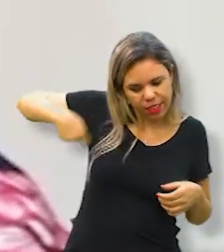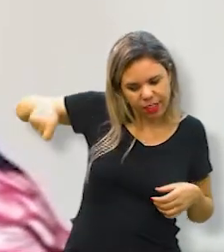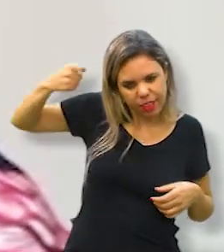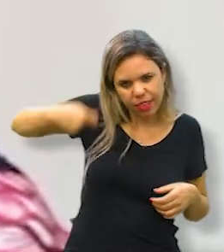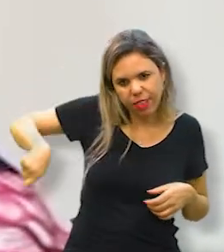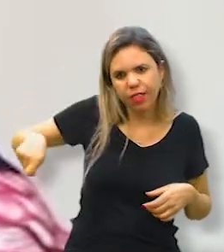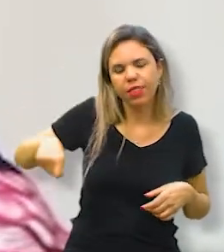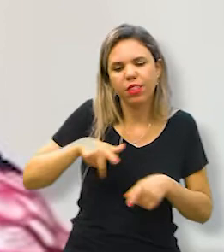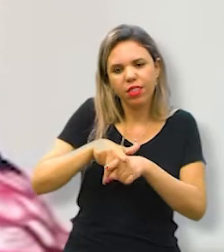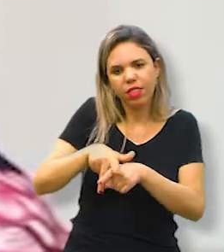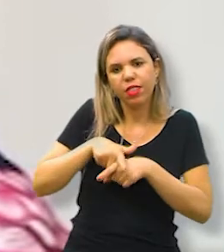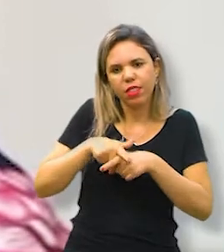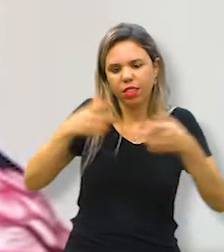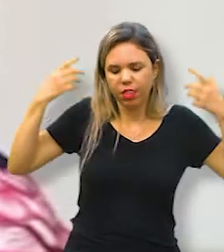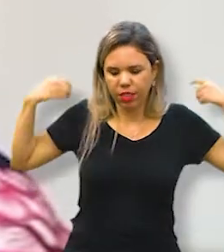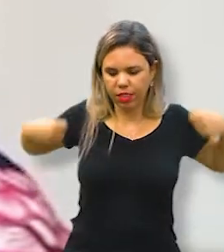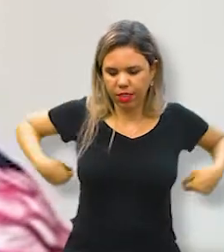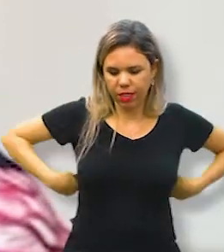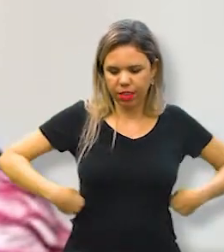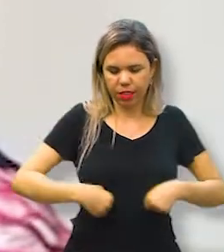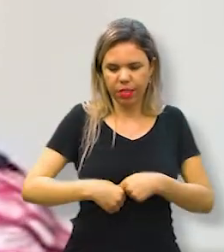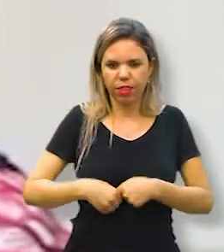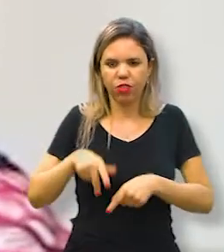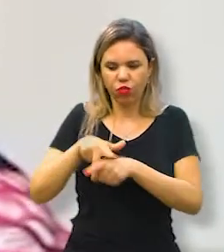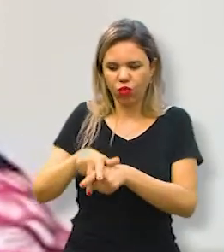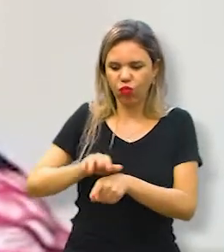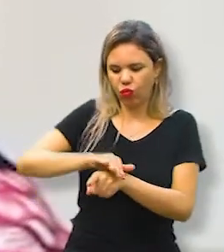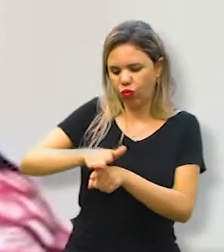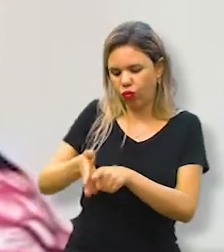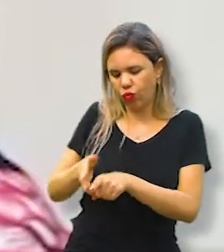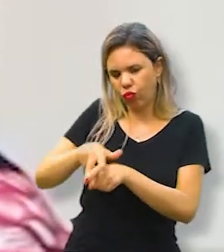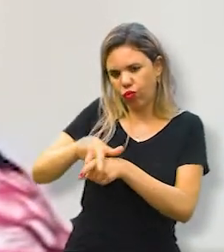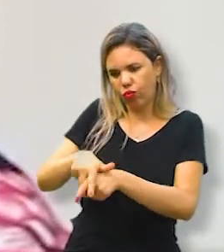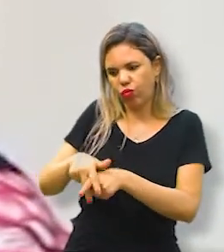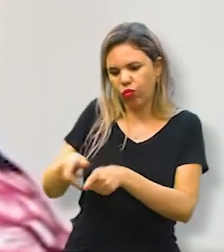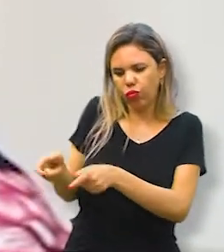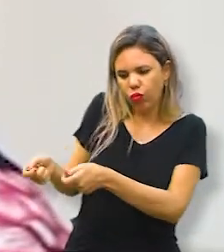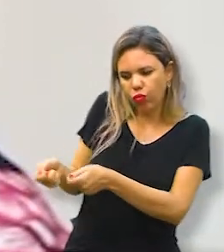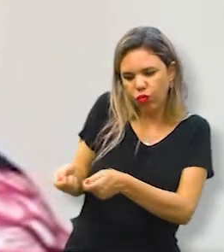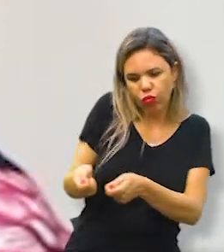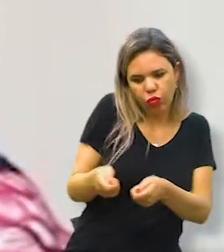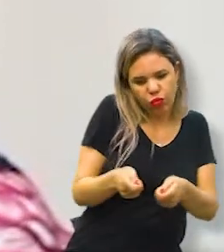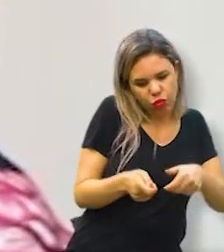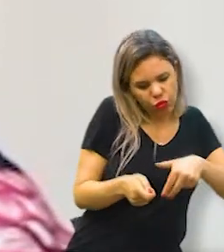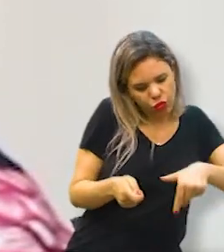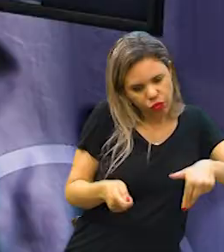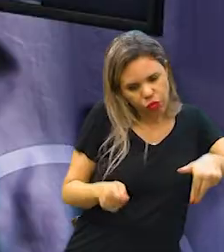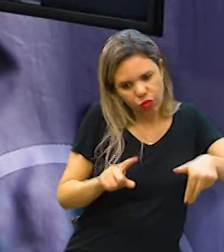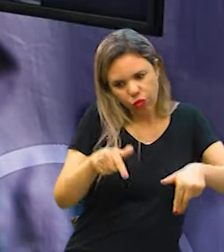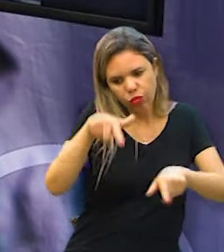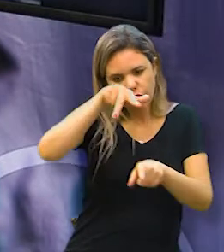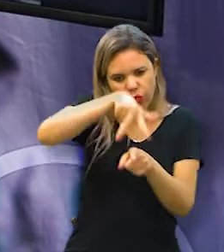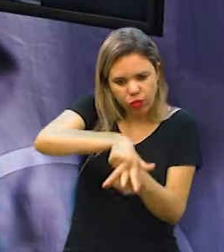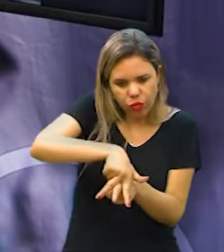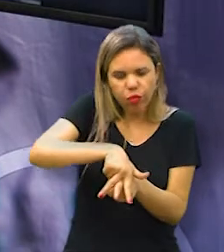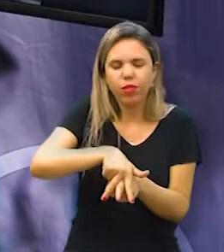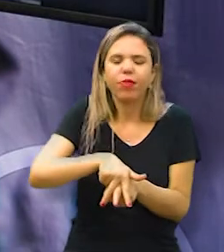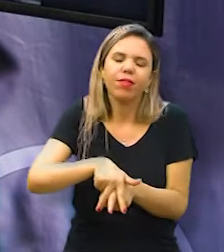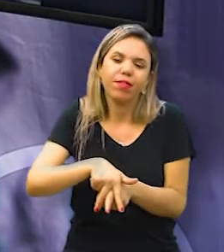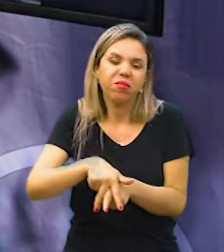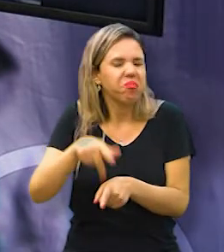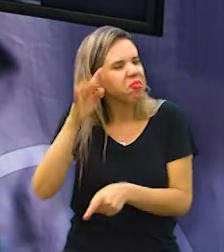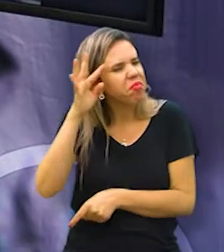colocar a manta, a sela, conduzir ele um pouquinho no solo e depois montar. Você